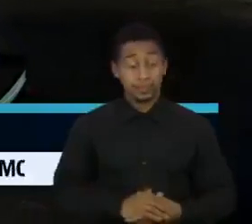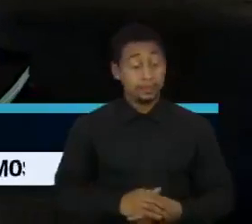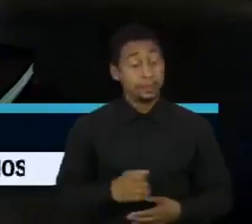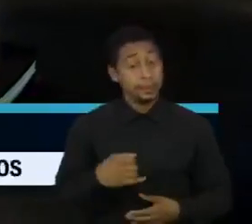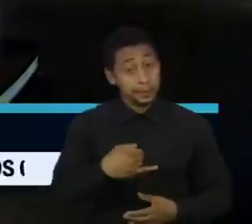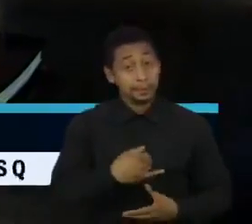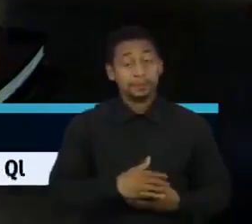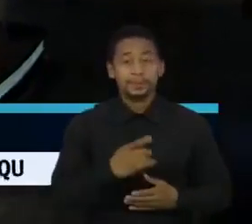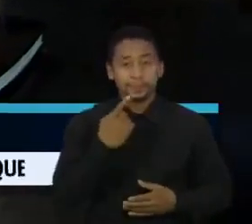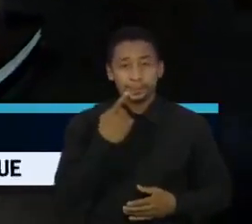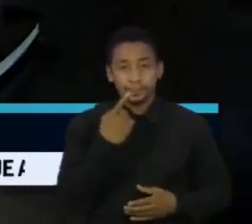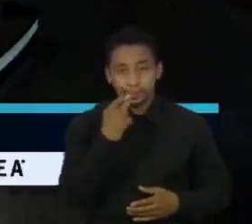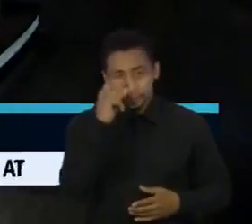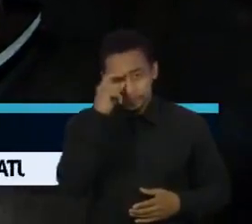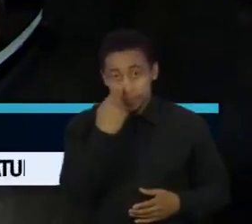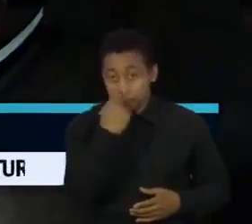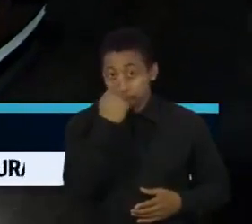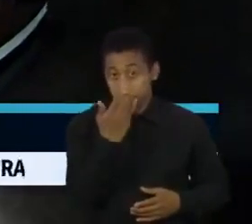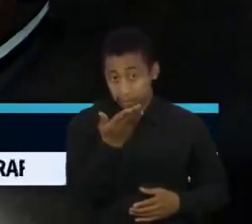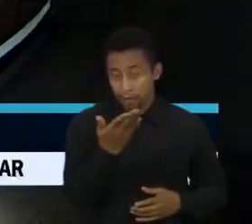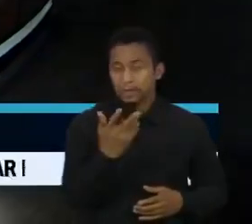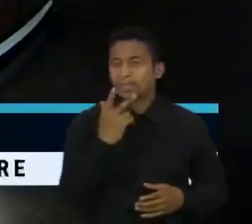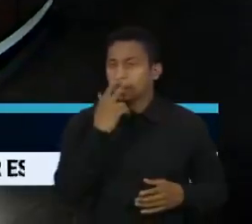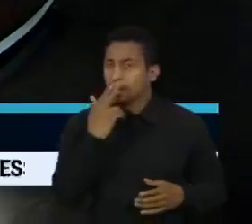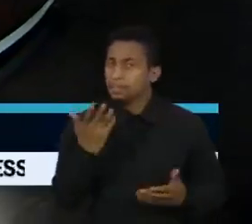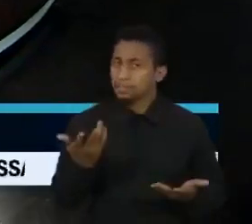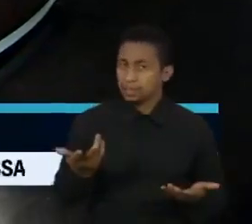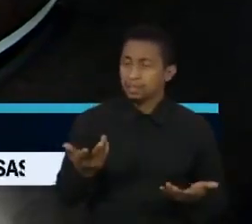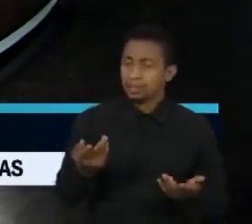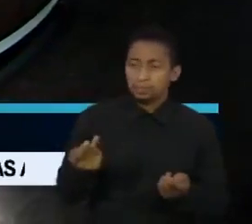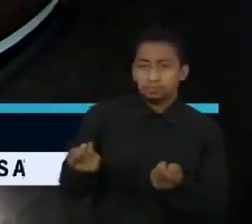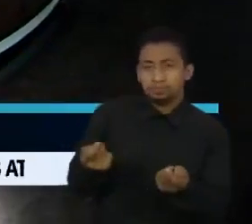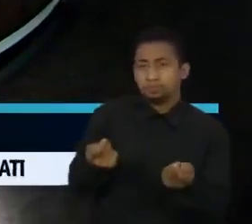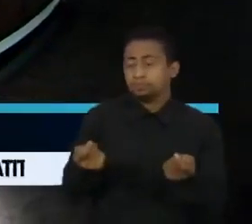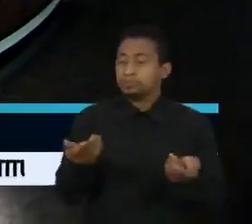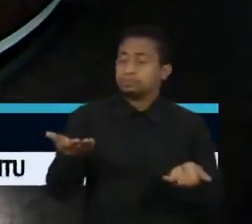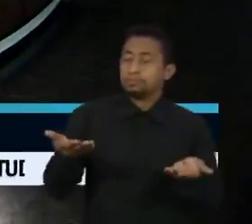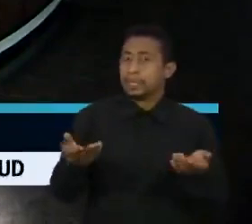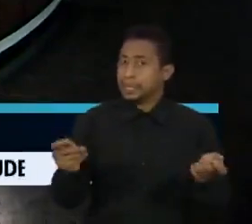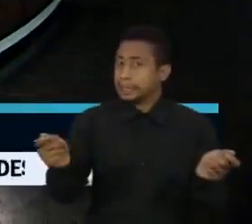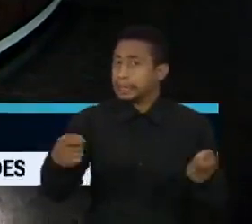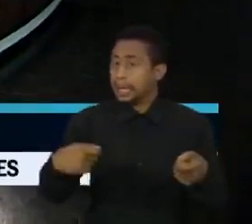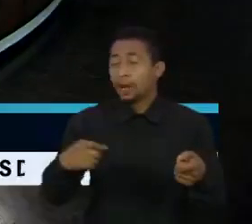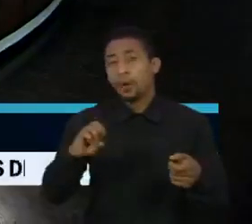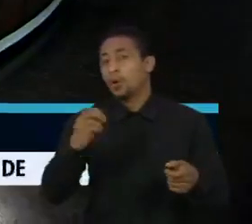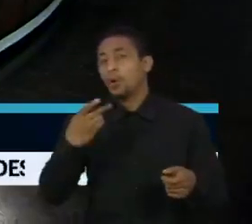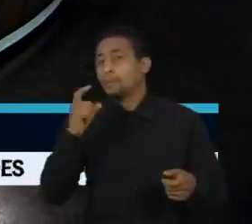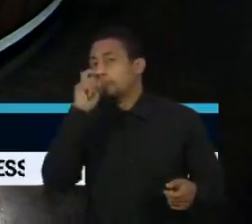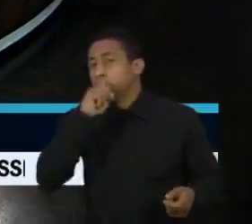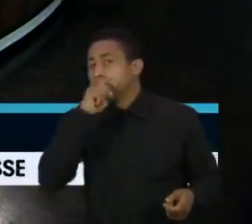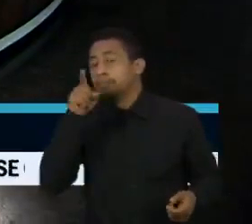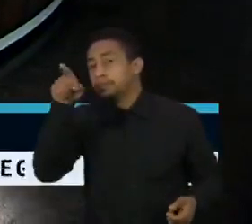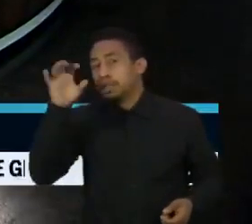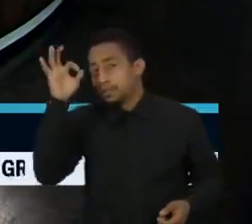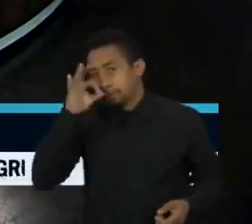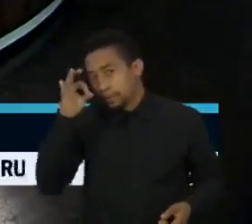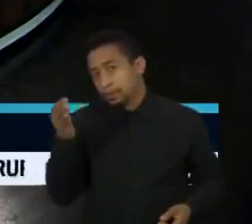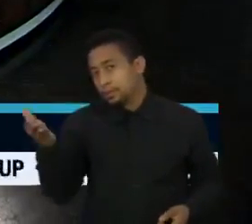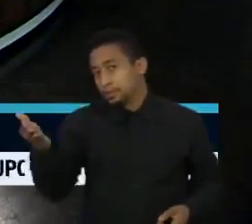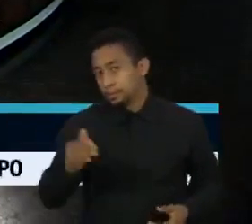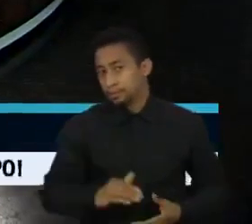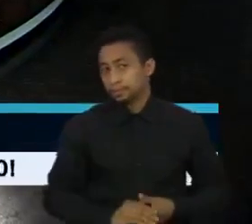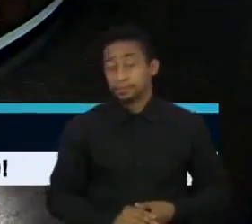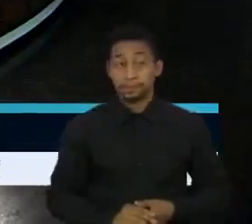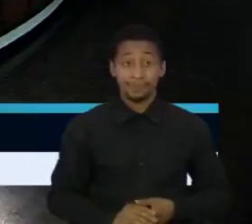me responda Existe alguma possibilidade de moderação ou Isso é apenas ficção navegando estão Olha